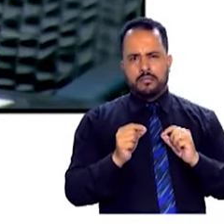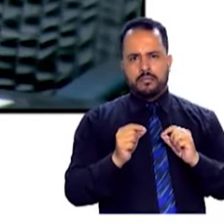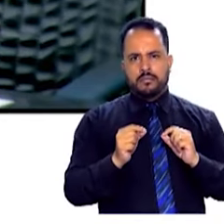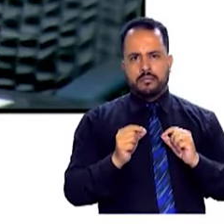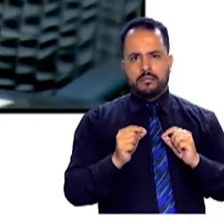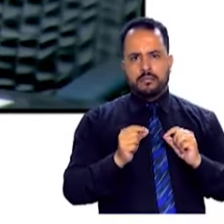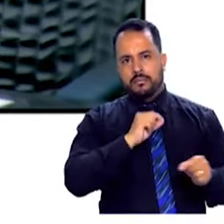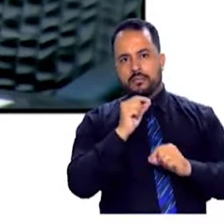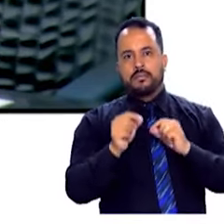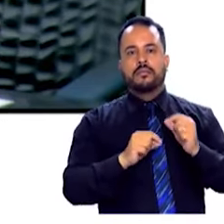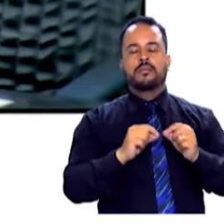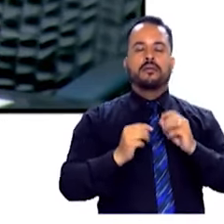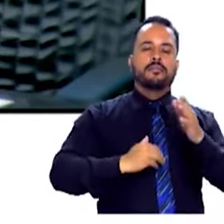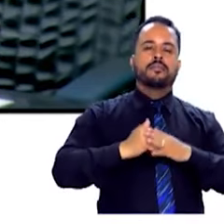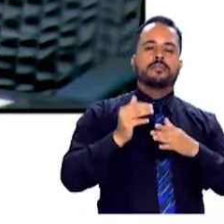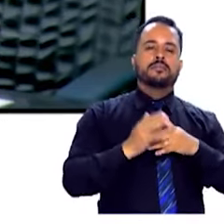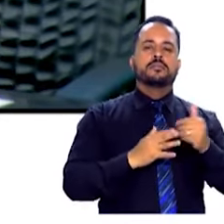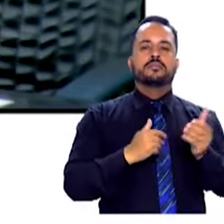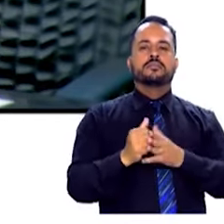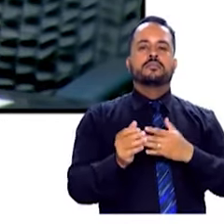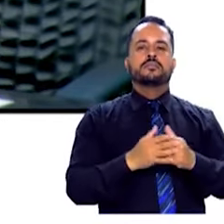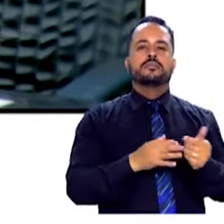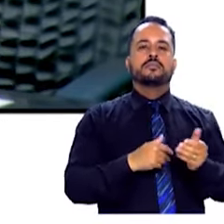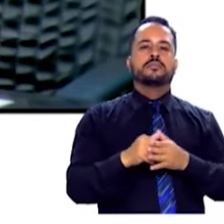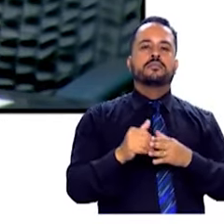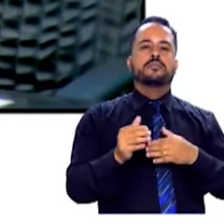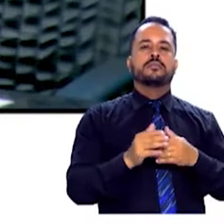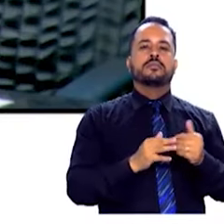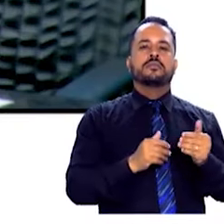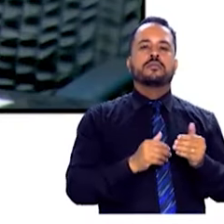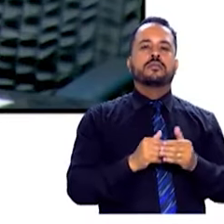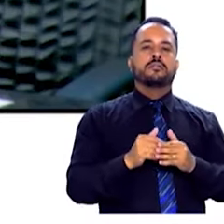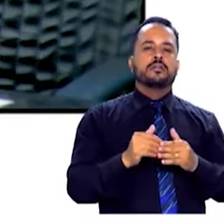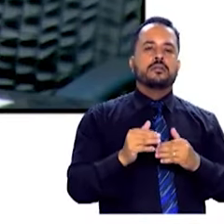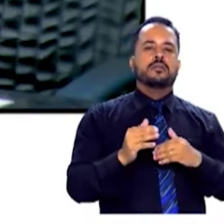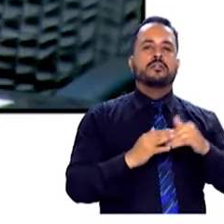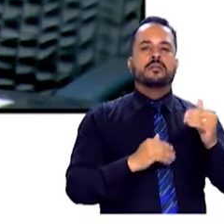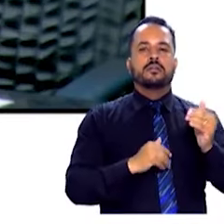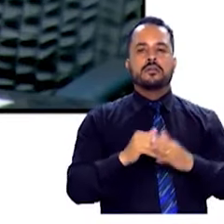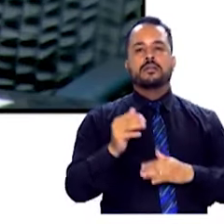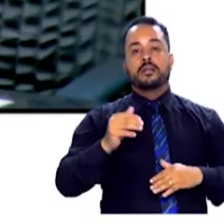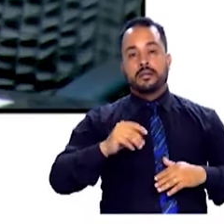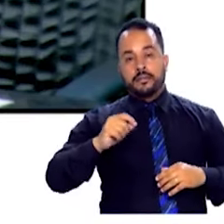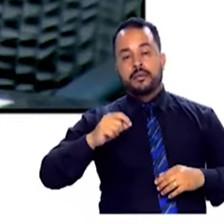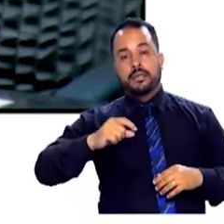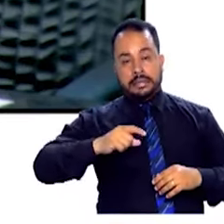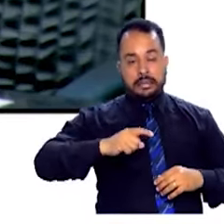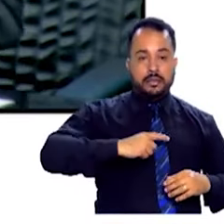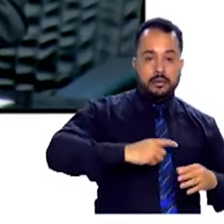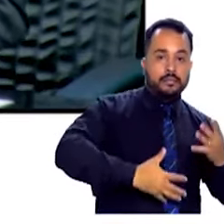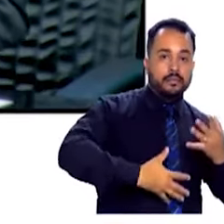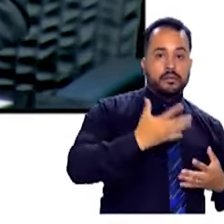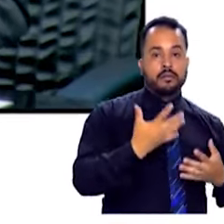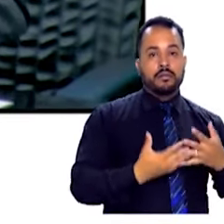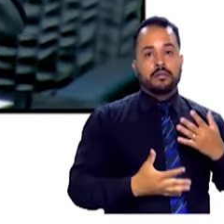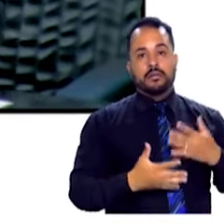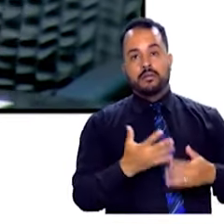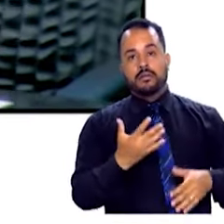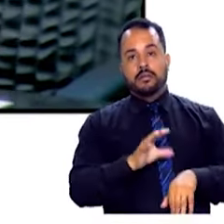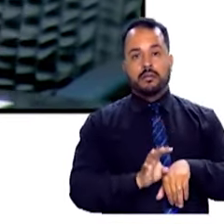capacidade e de atender tempestivamente a a a a tutela da Constituição e com qualidade né